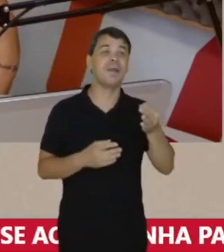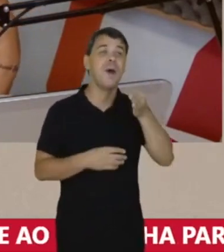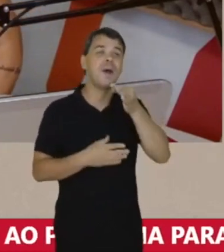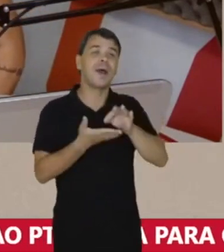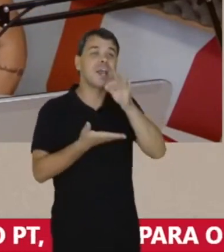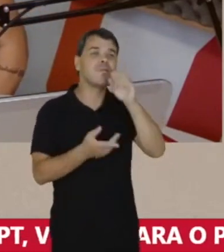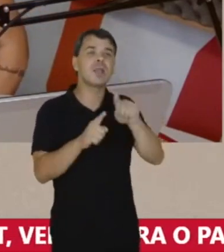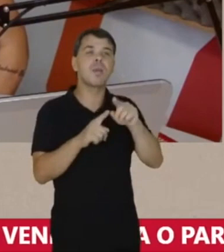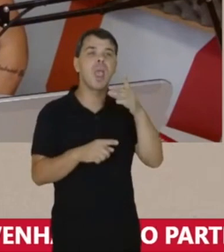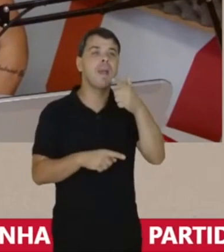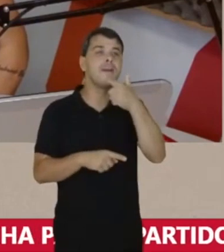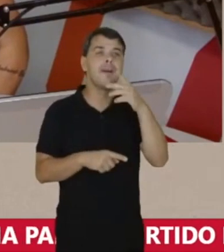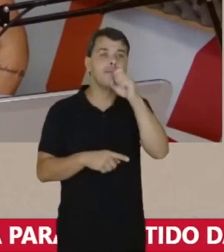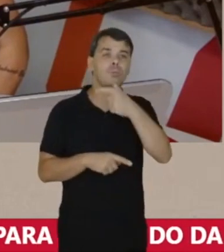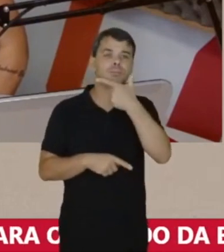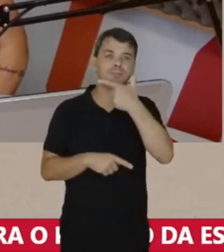de queijo?